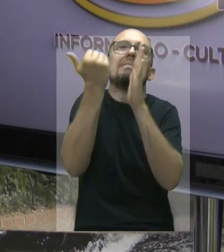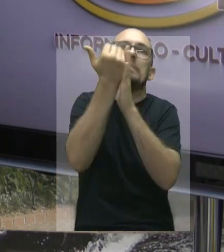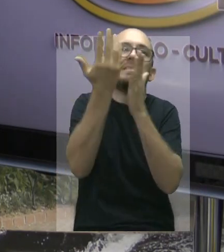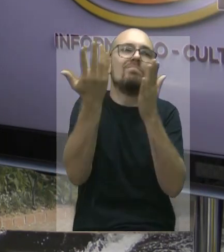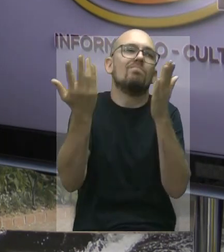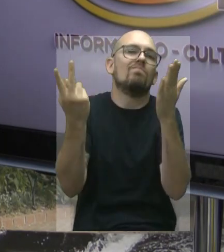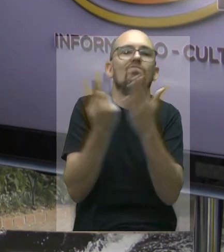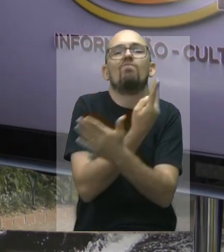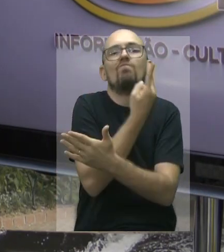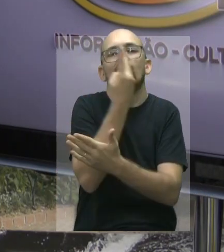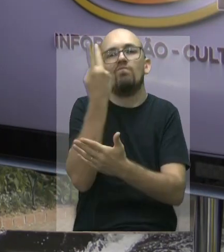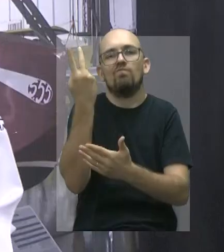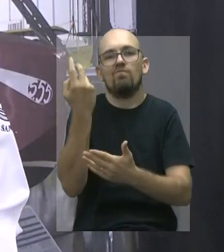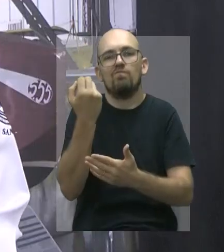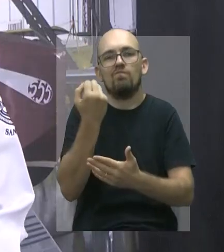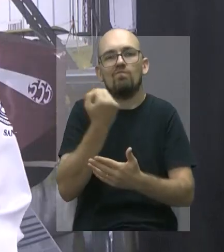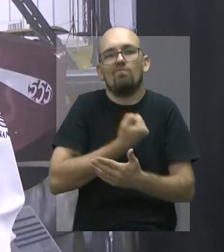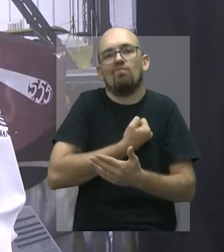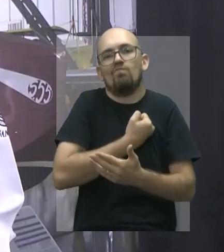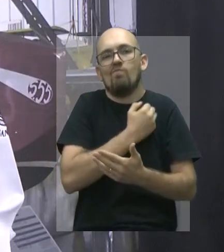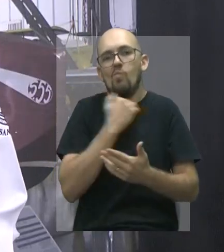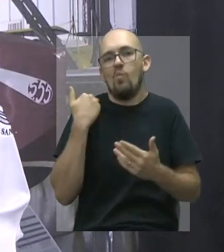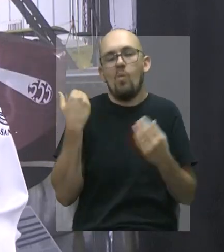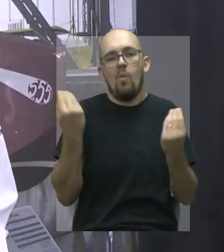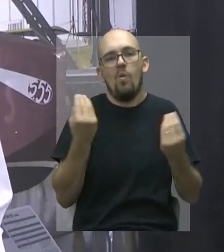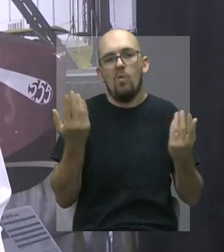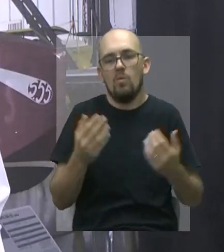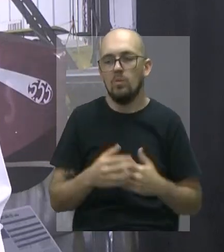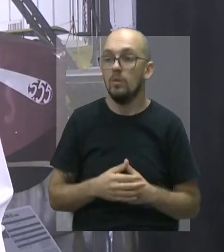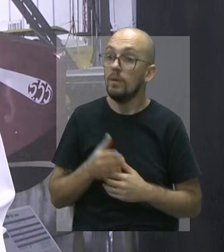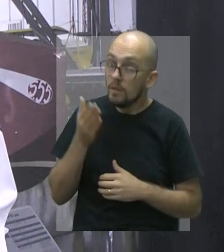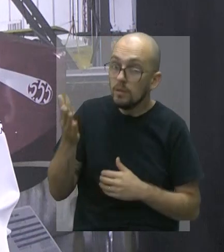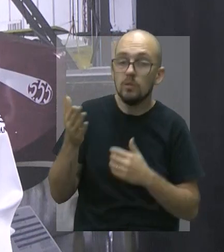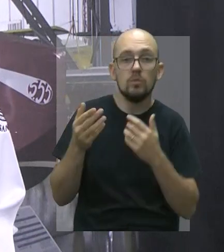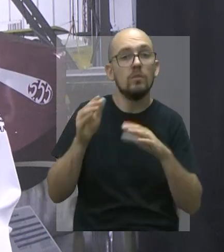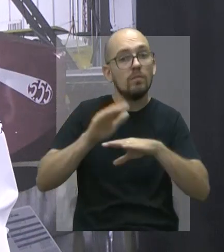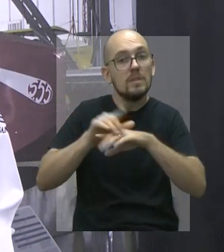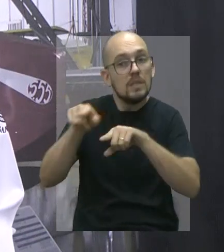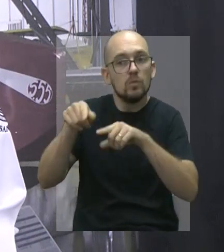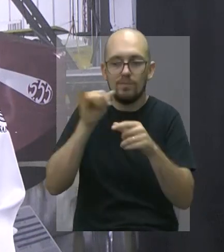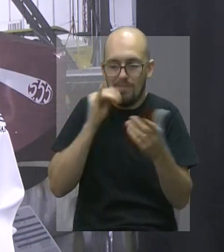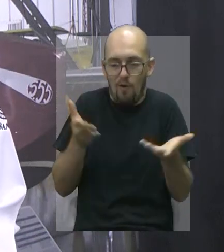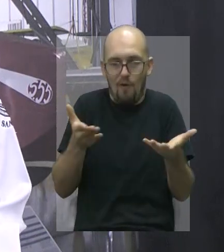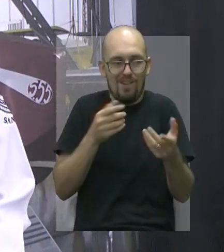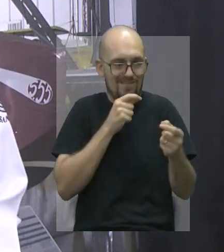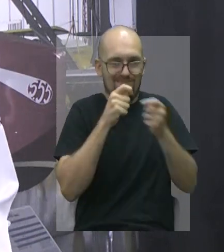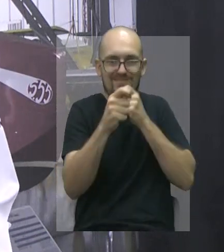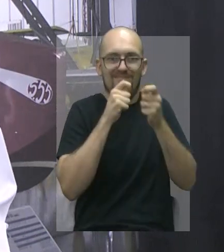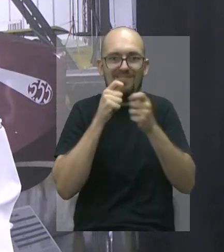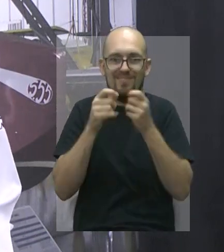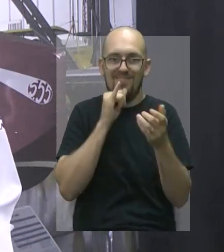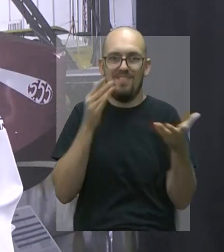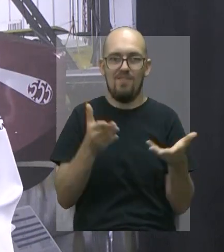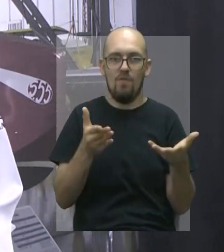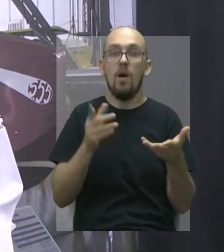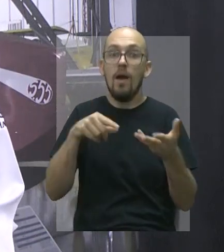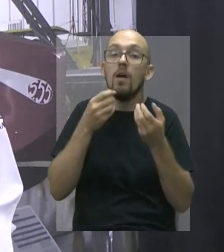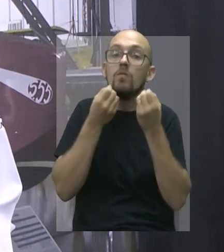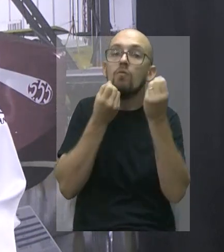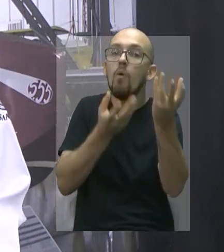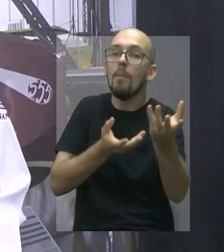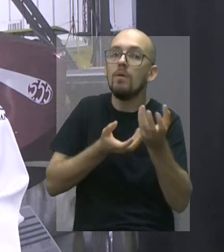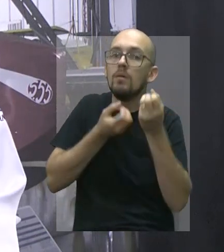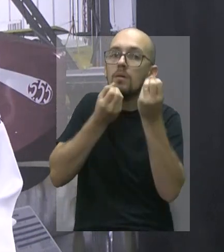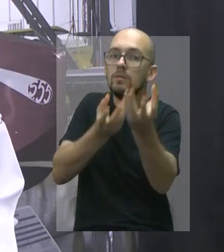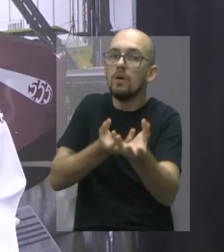suicídio? A prevenção, muitas vezes, é através disso, né? O que a gente está fazendo aqui é uma forma, né, de multiplicar uma informação,